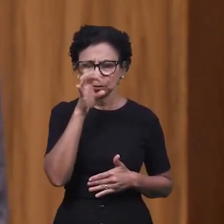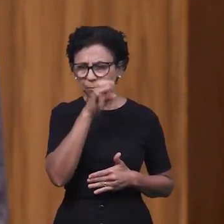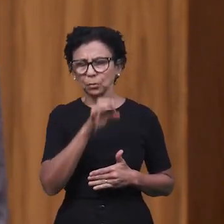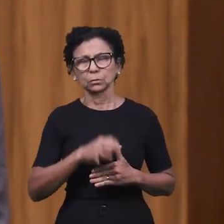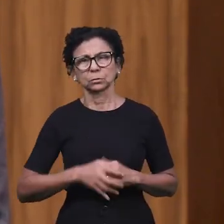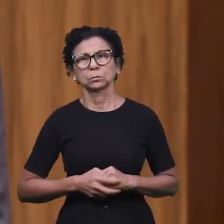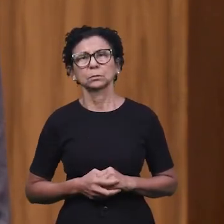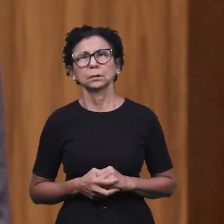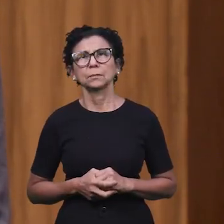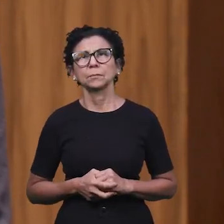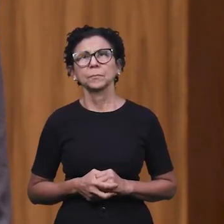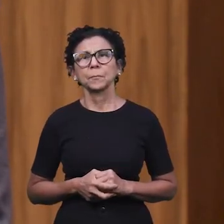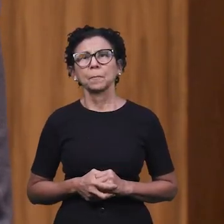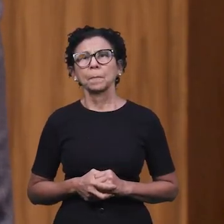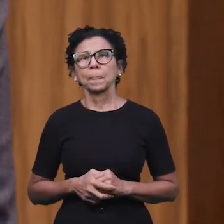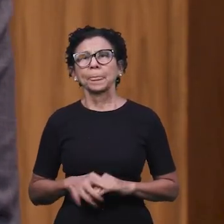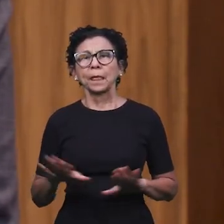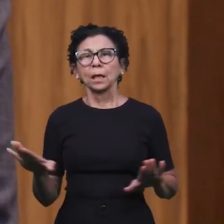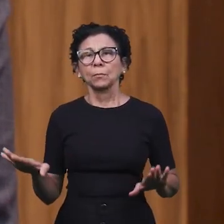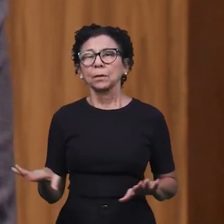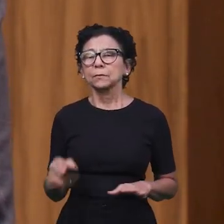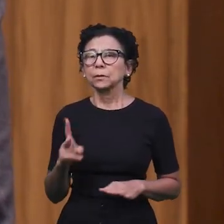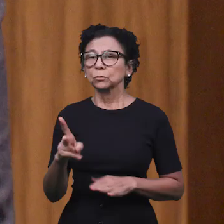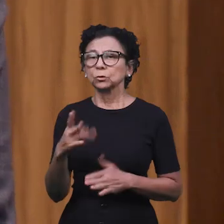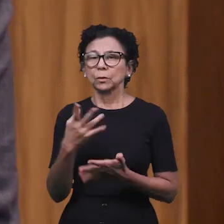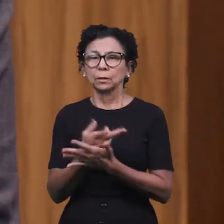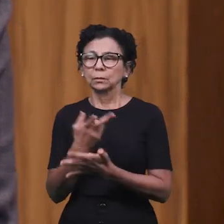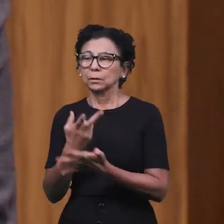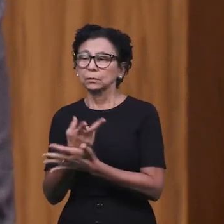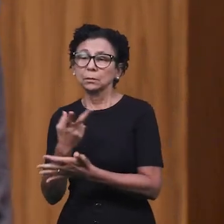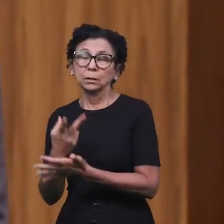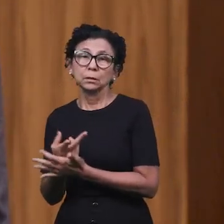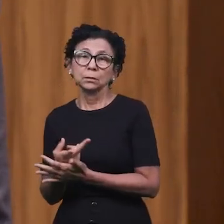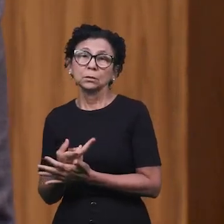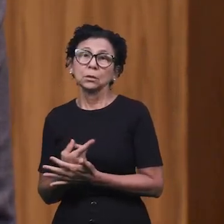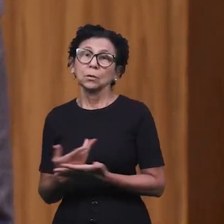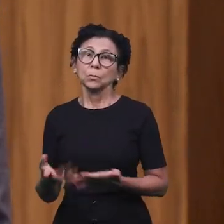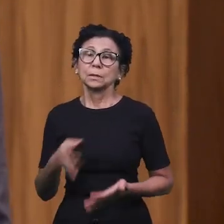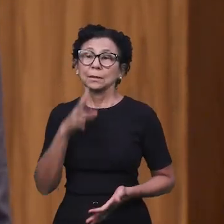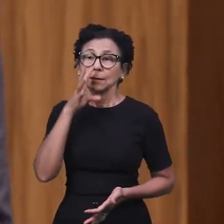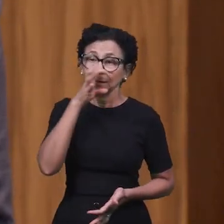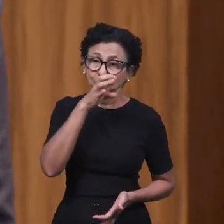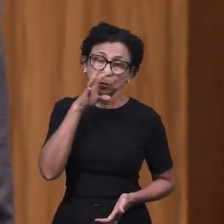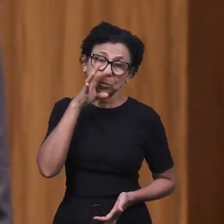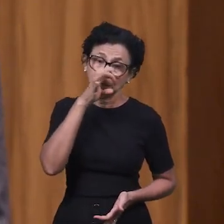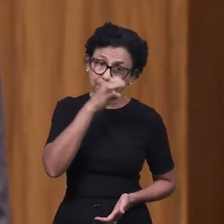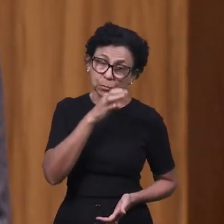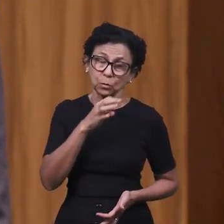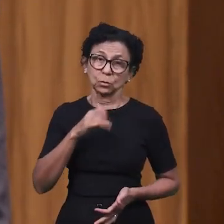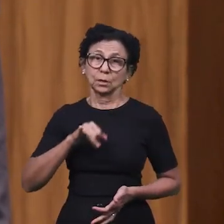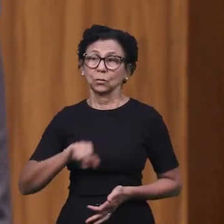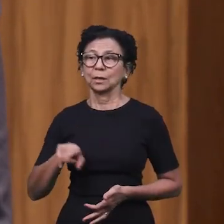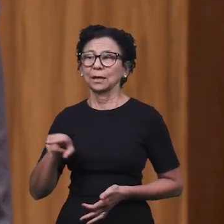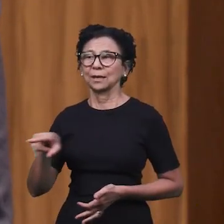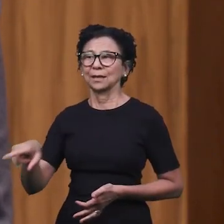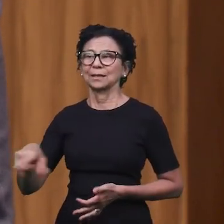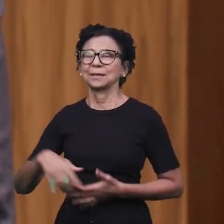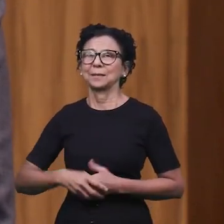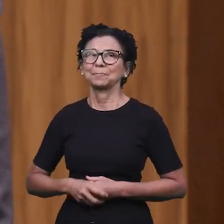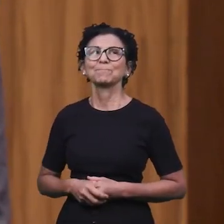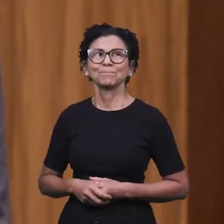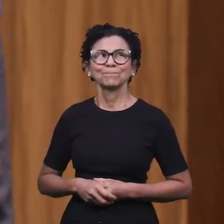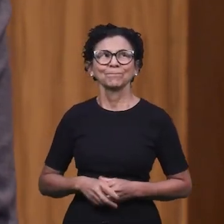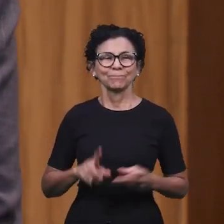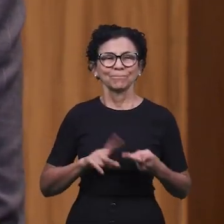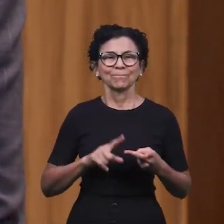vai chegar no erro. O erro vai permanecer, porque você está sendo insistente. Eu estou sendo insistente. Agora, ser persistente é não.